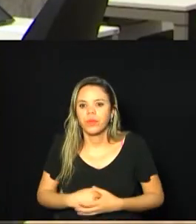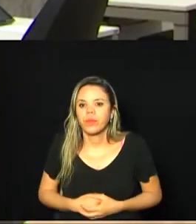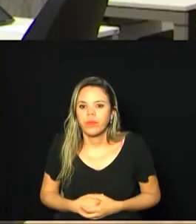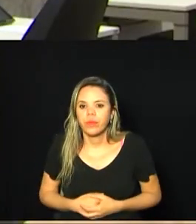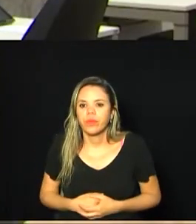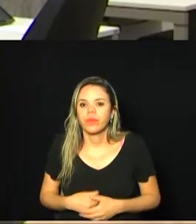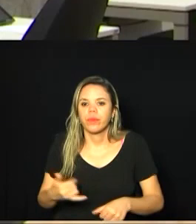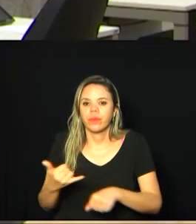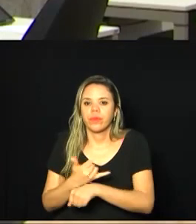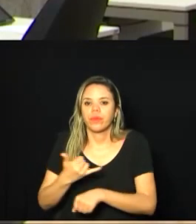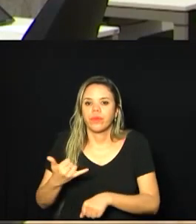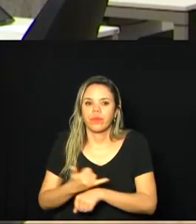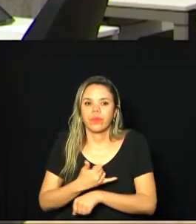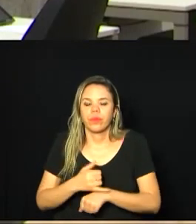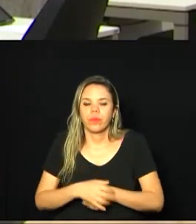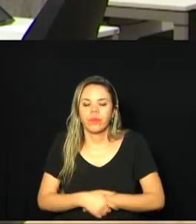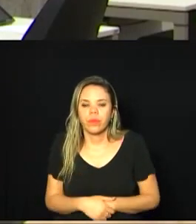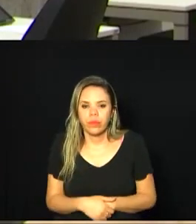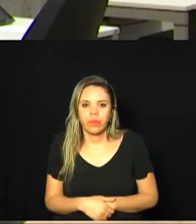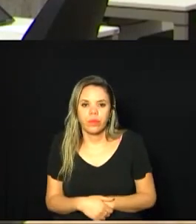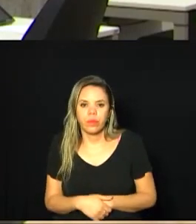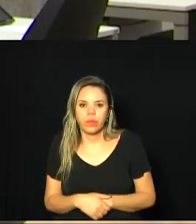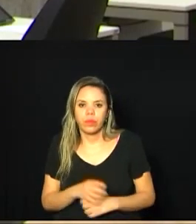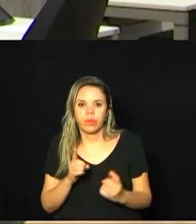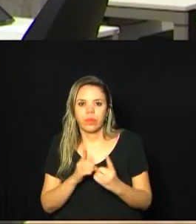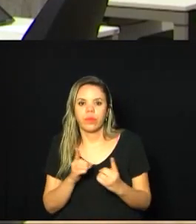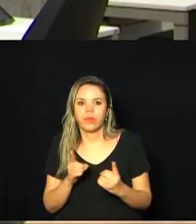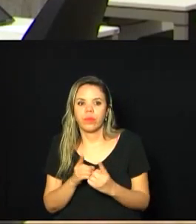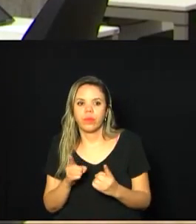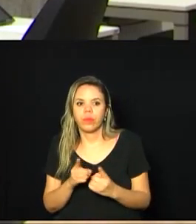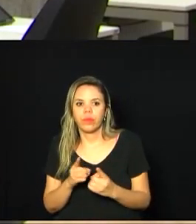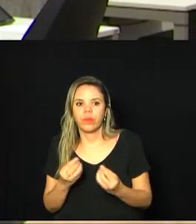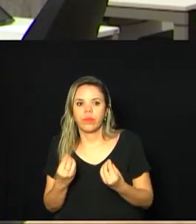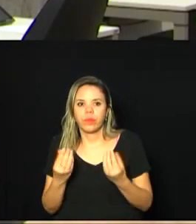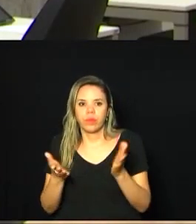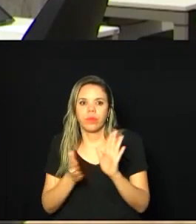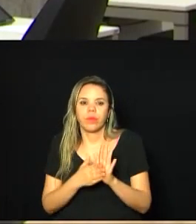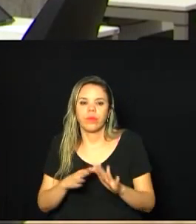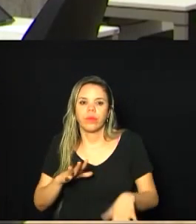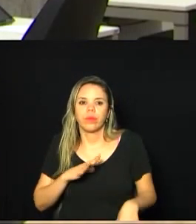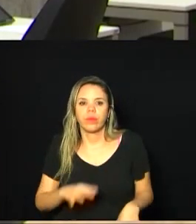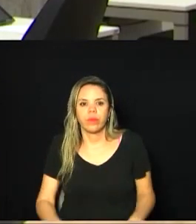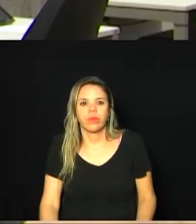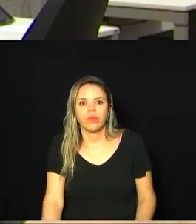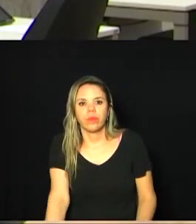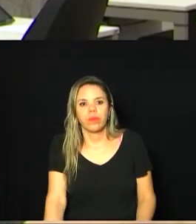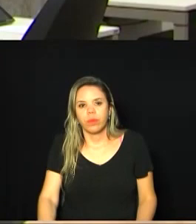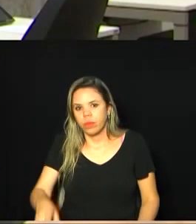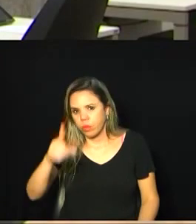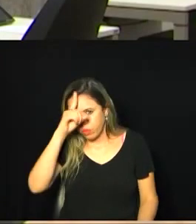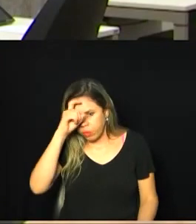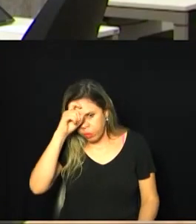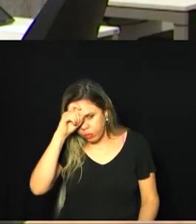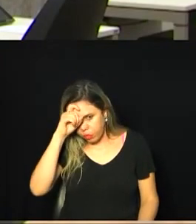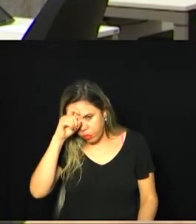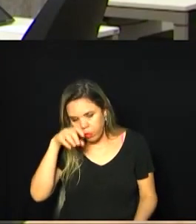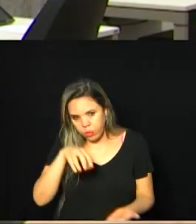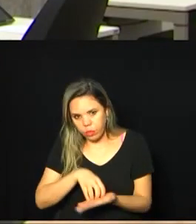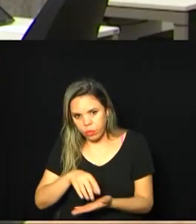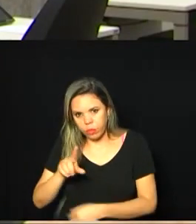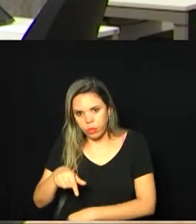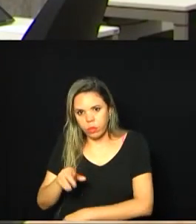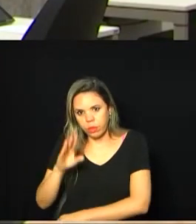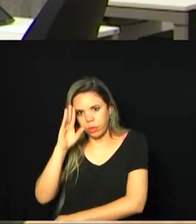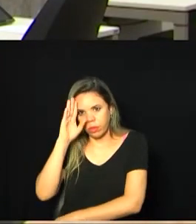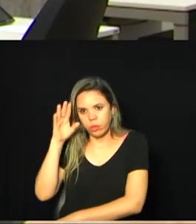de infraestrutura do atendimento que eles oferecem na cidade, porque o hospital, além da unidade